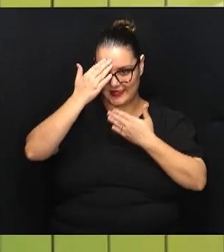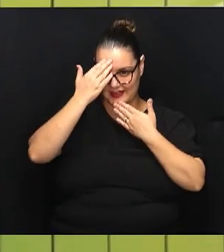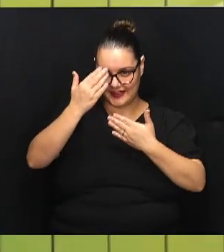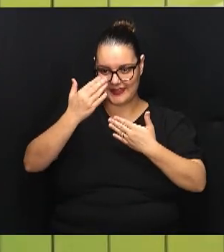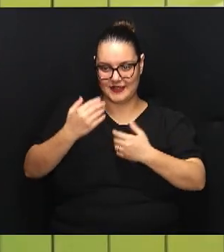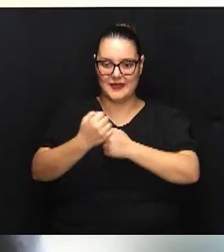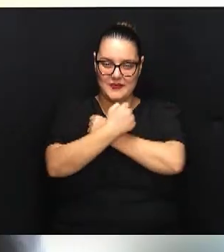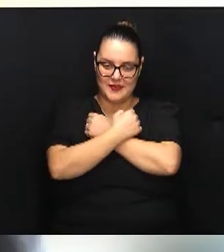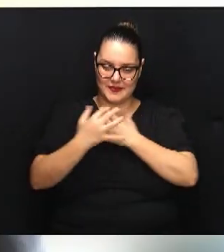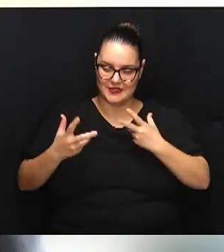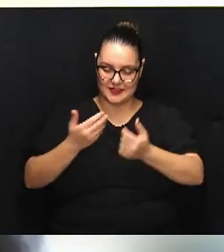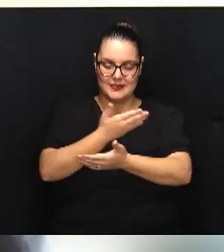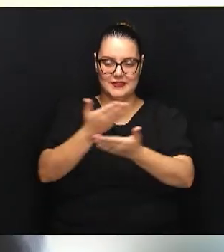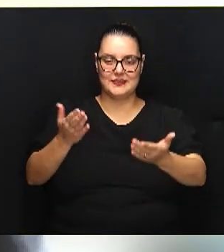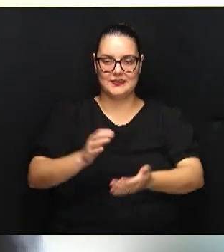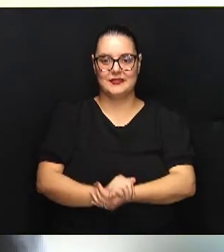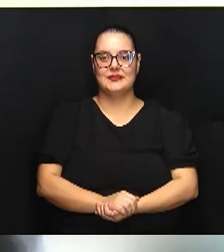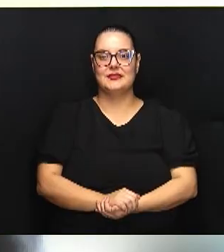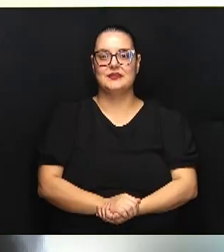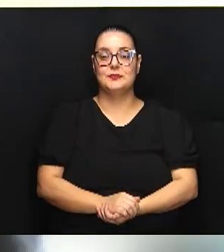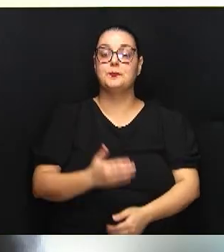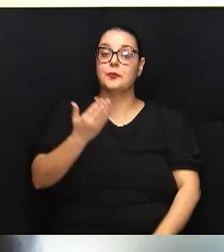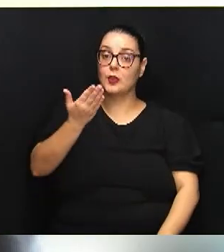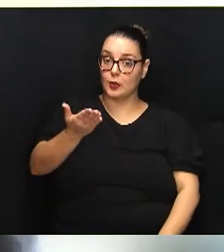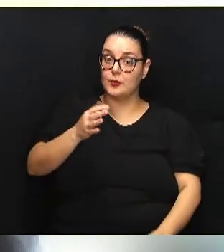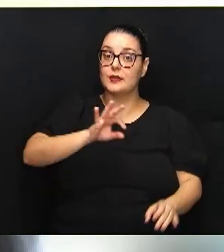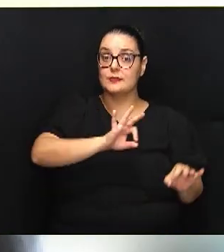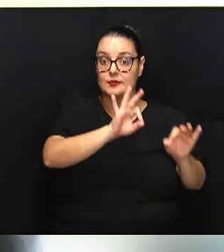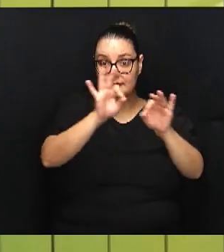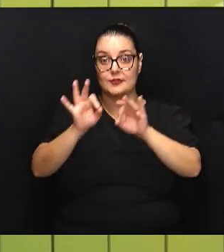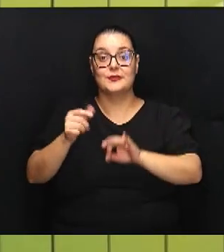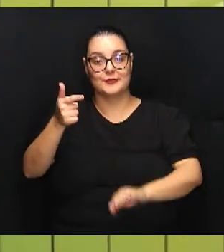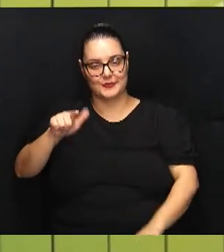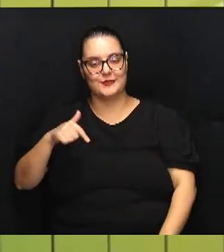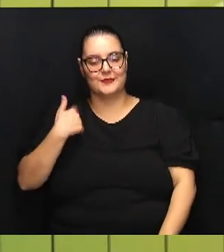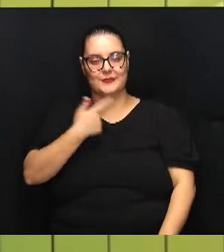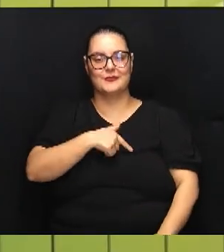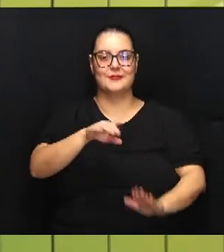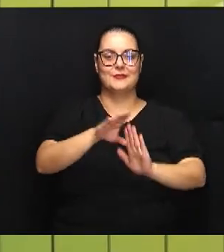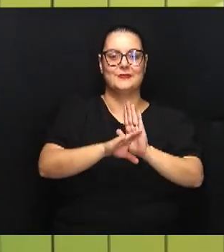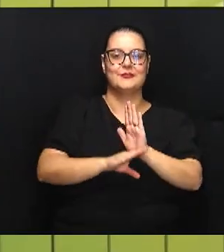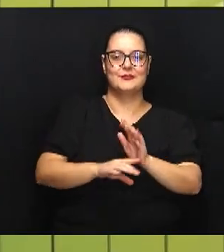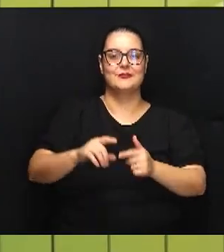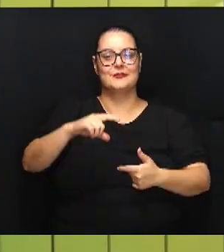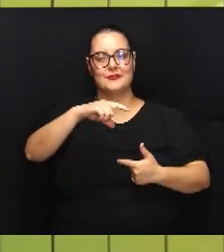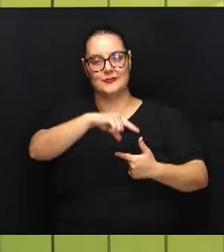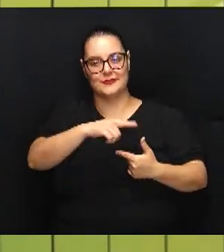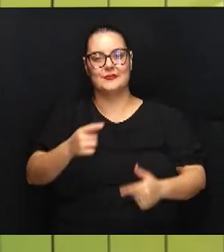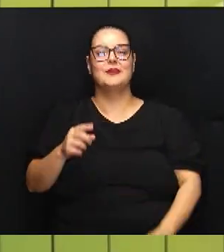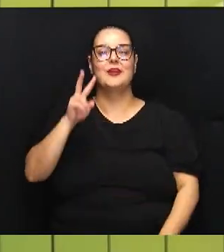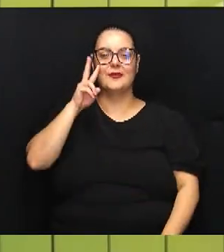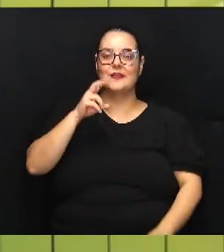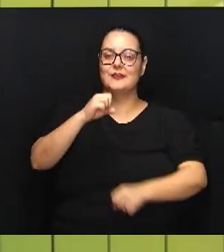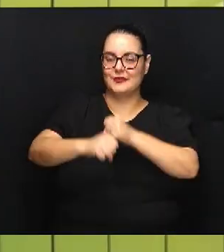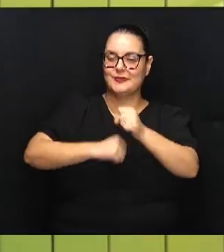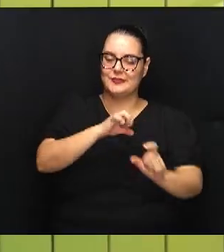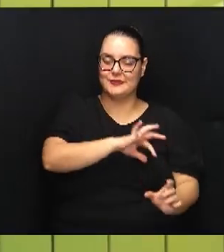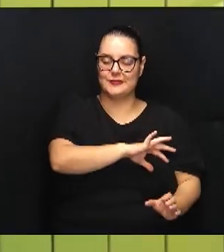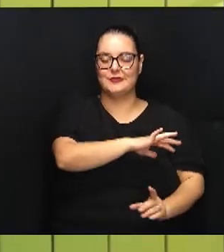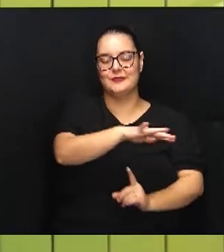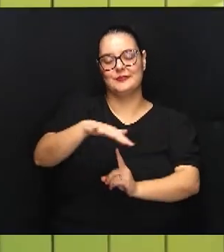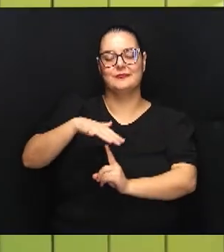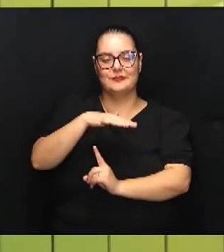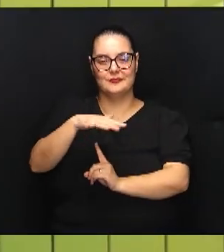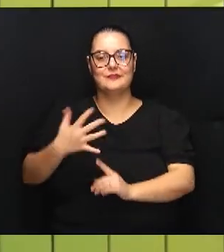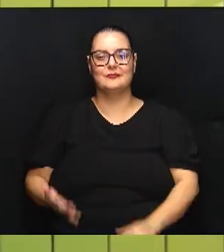gente. Eu que agradeço, um abraço a todos. E para você que nos acompanha, continue com a gente, porque agora é hora